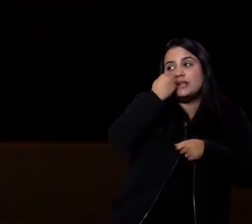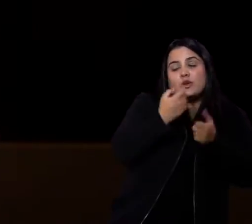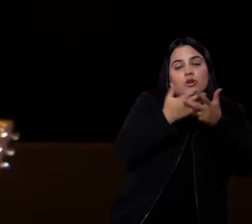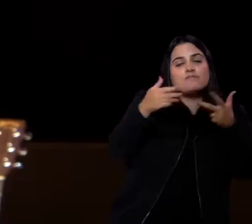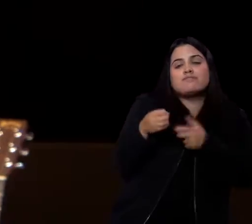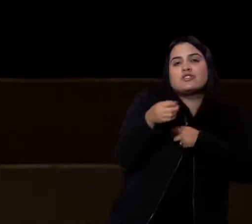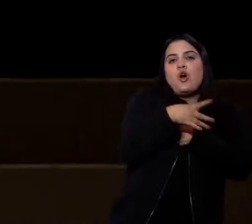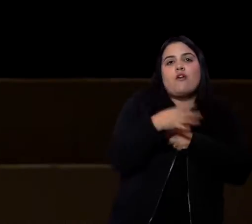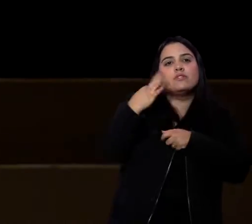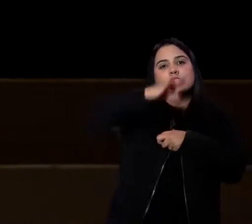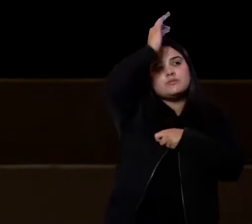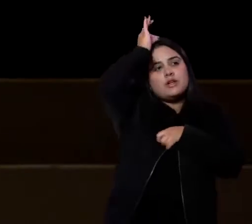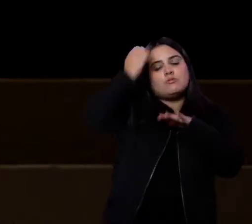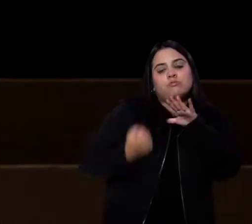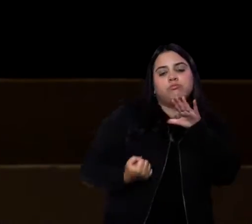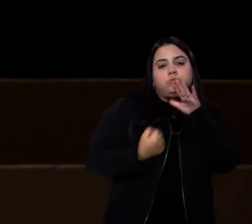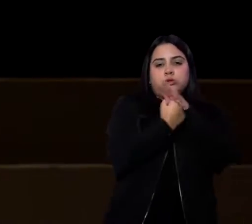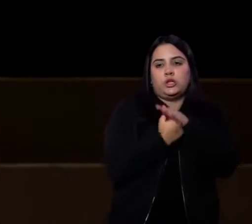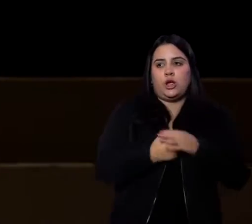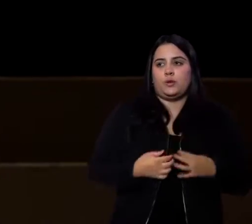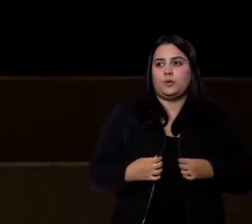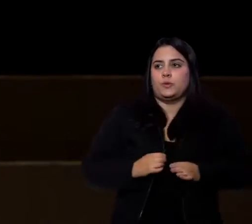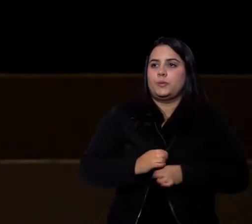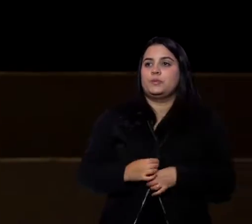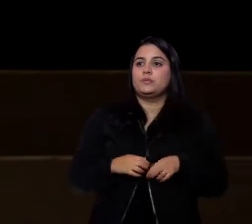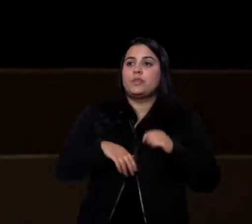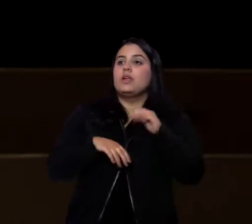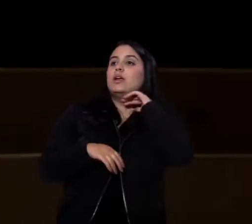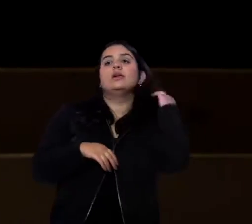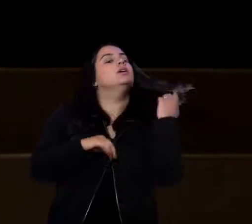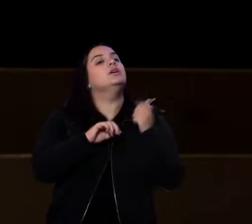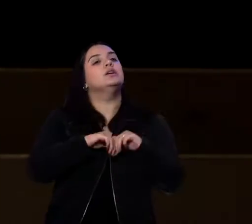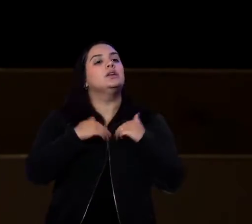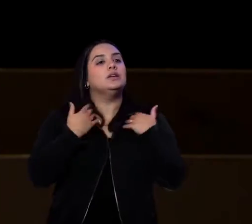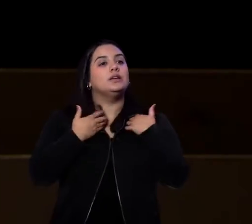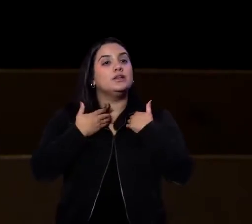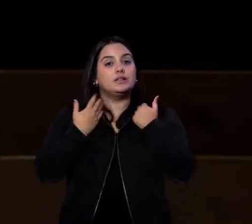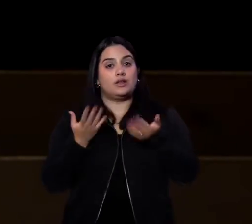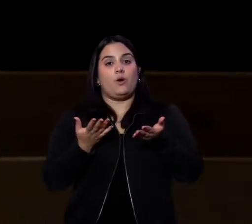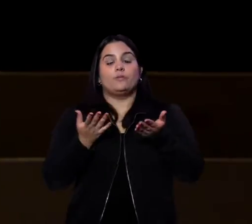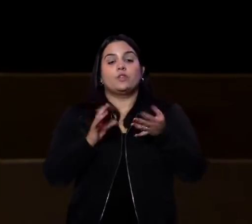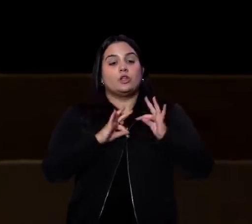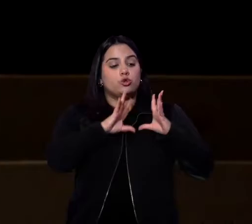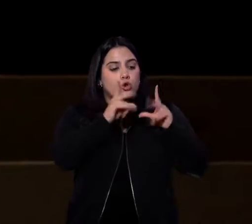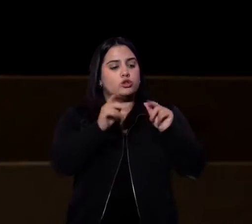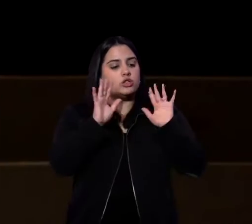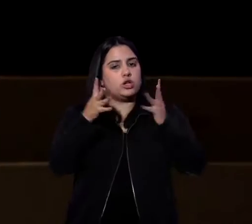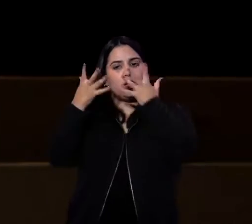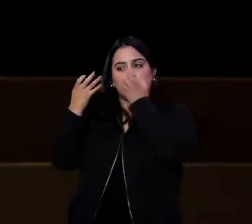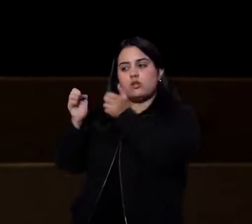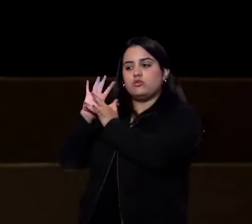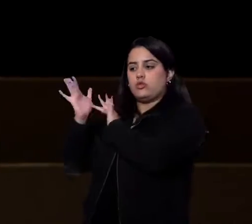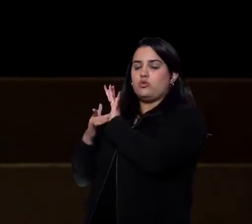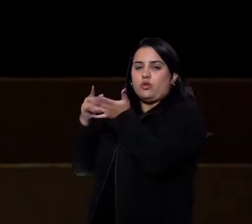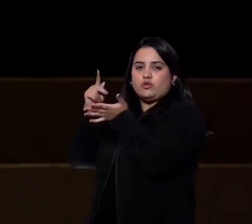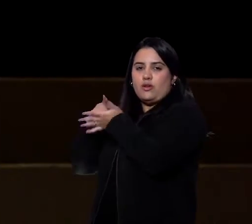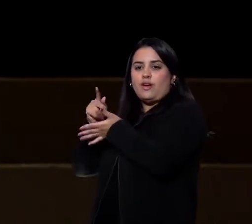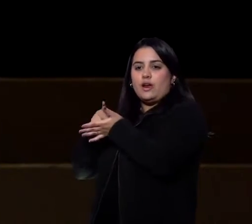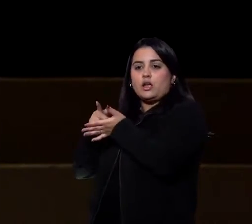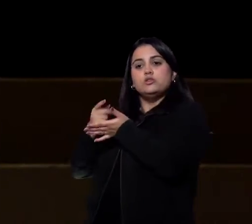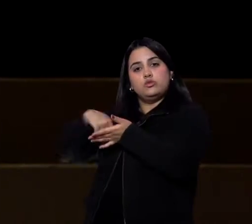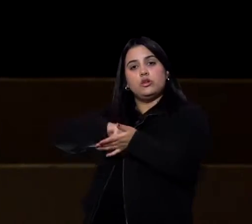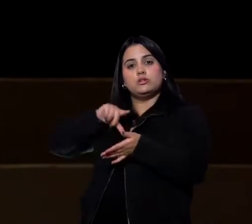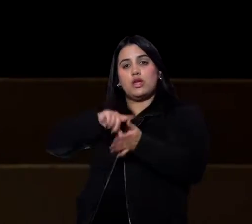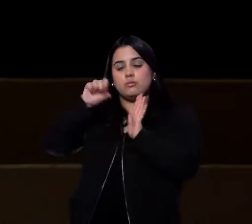Espírito. Então, todo mundo que já tomou a sua decisão por Jesus, de verdade, a gente tem o selo do